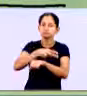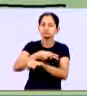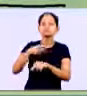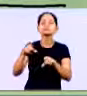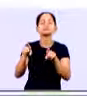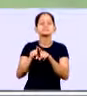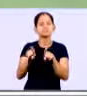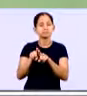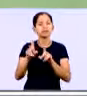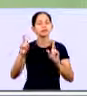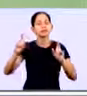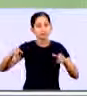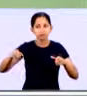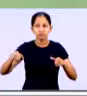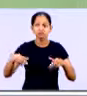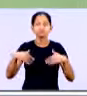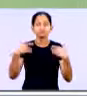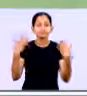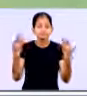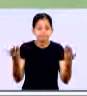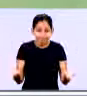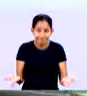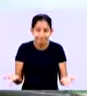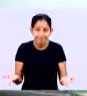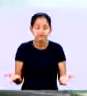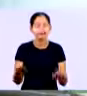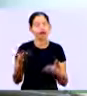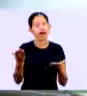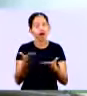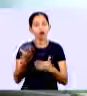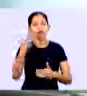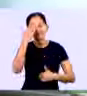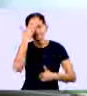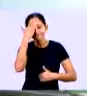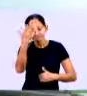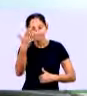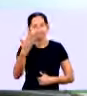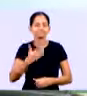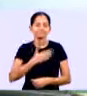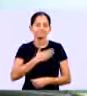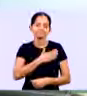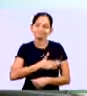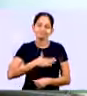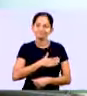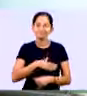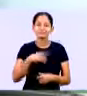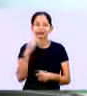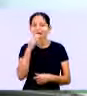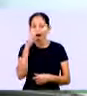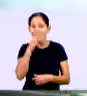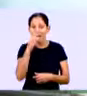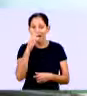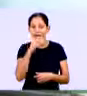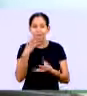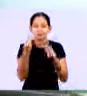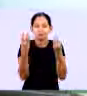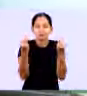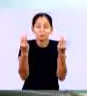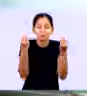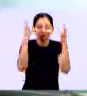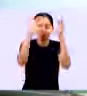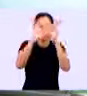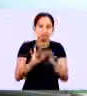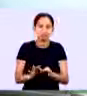tem para poder fazer isso, tá? Eu gostaria de agradecer. Peço desculpas pela correria no final, porque tem muito conteúdo,